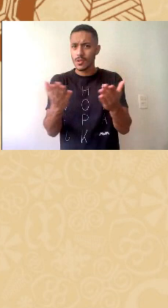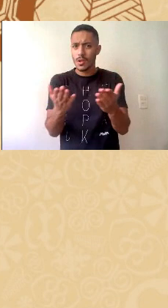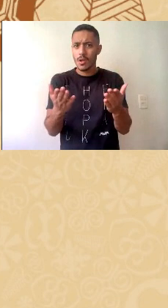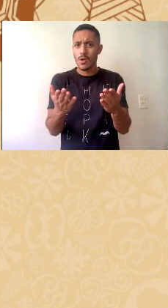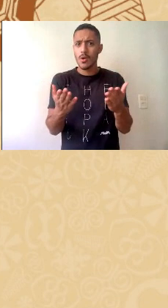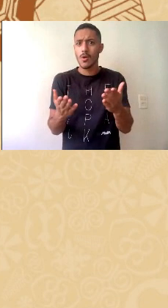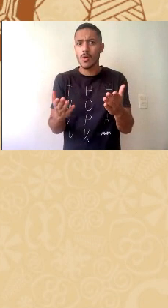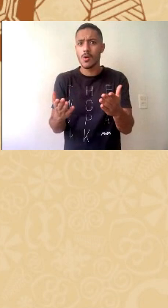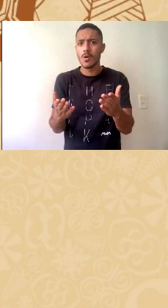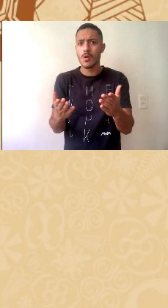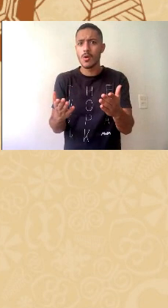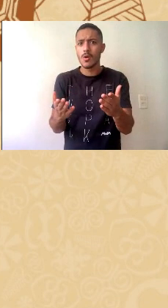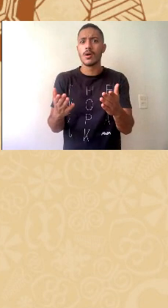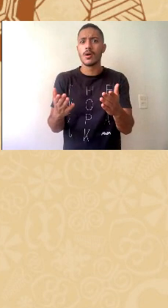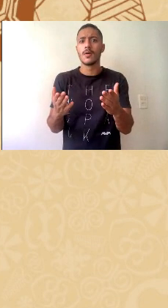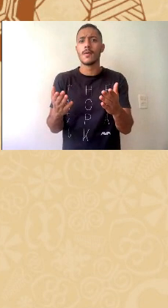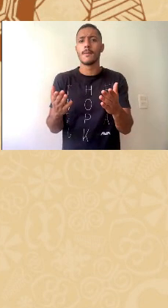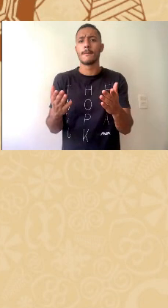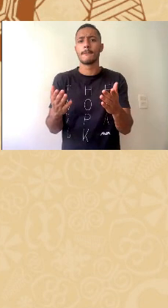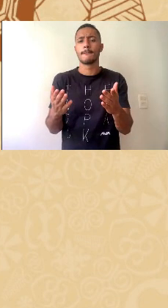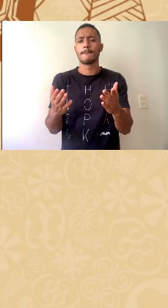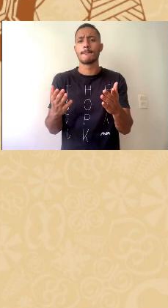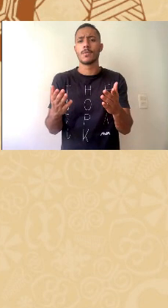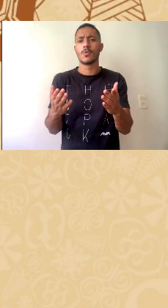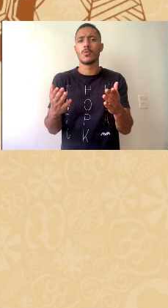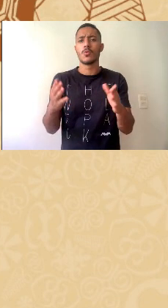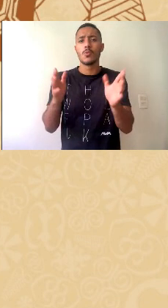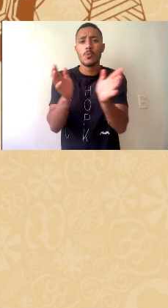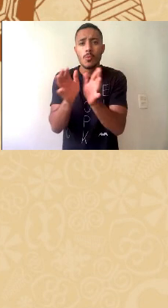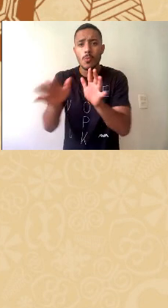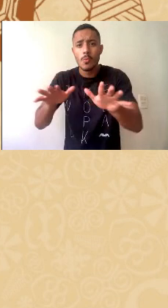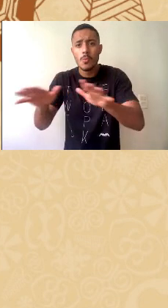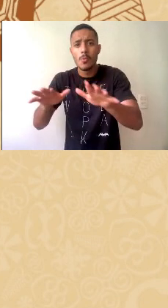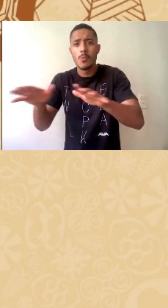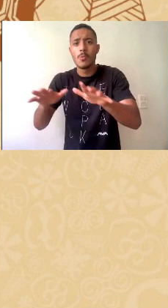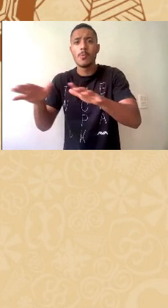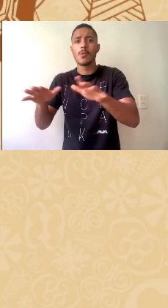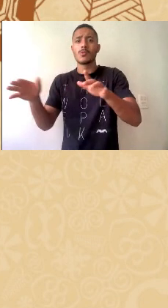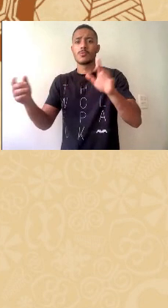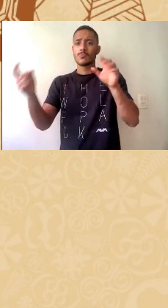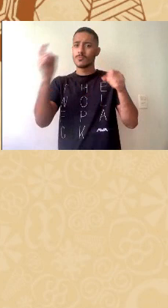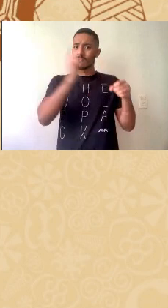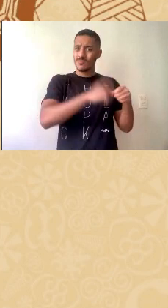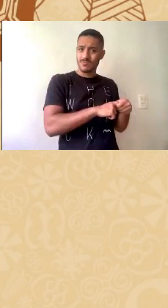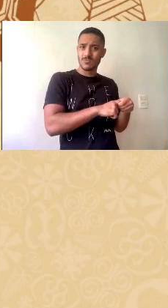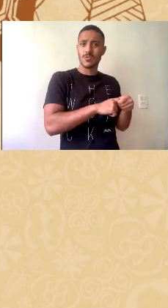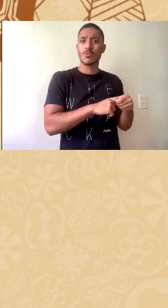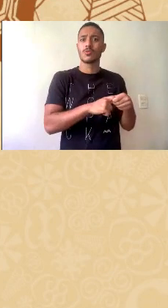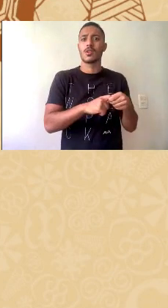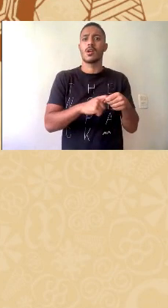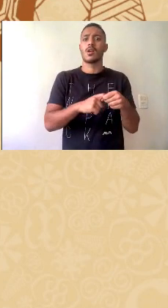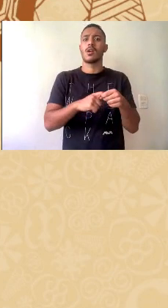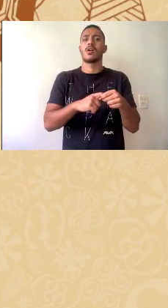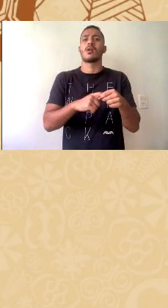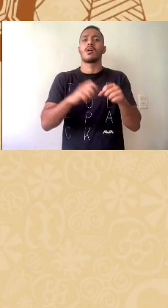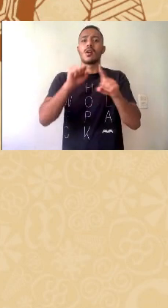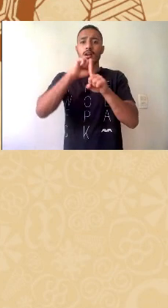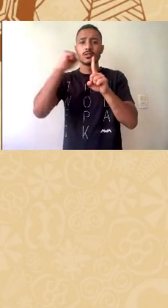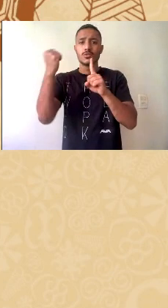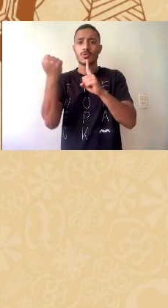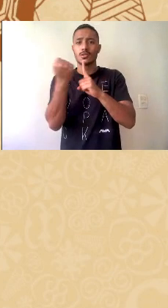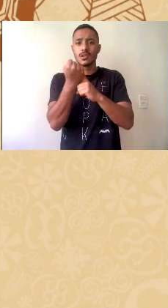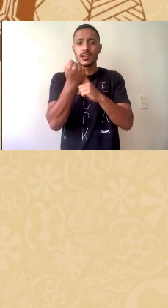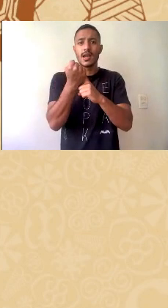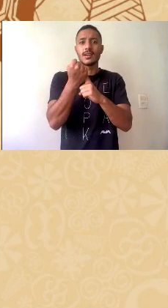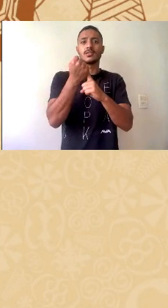contemporâneo é um movimento de pautar a questão racial nos diversos movimentos, né? Então, eu